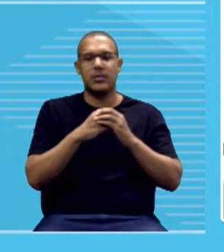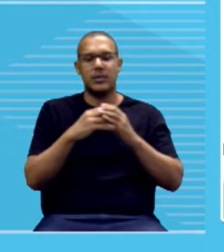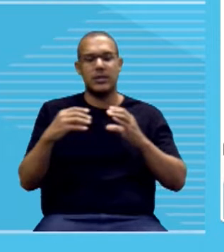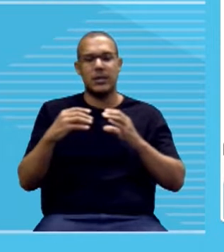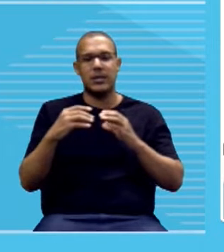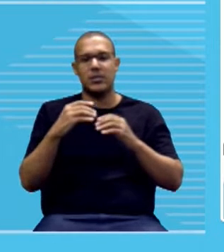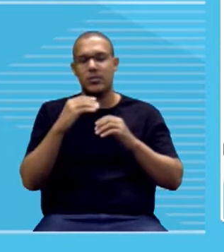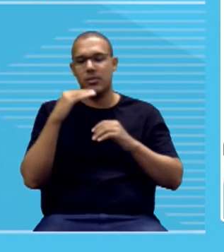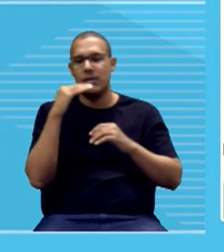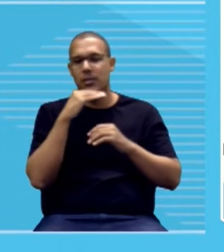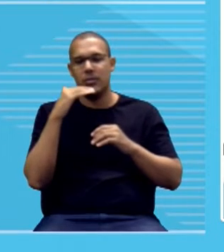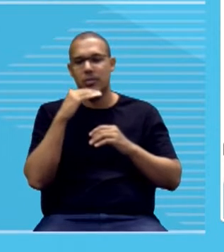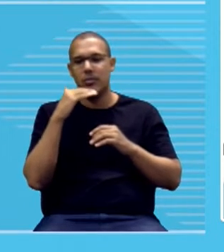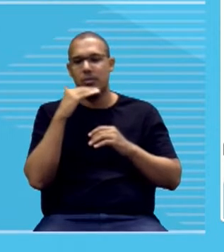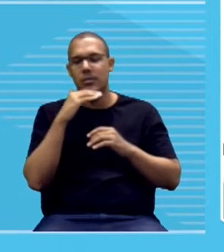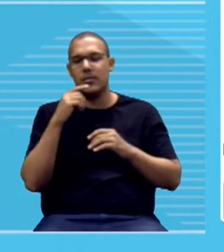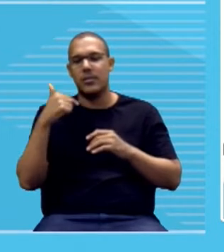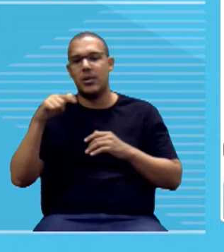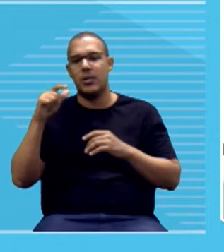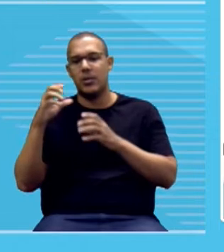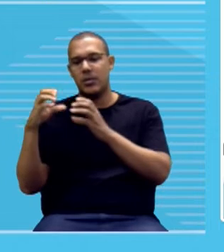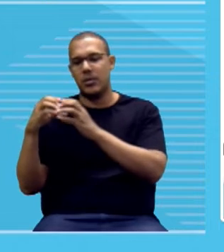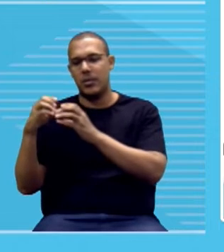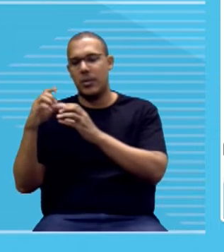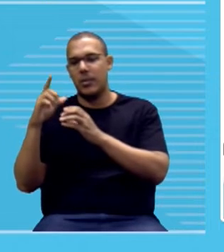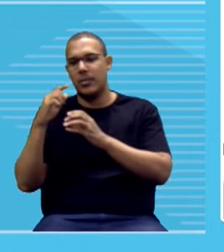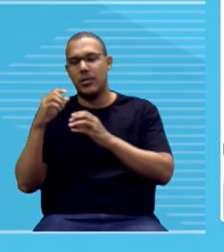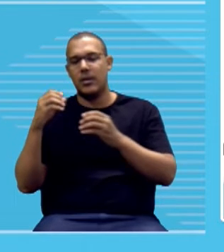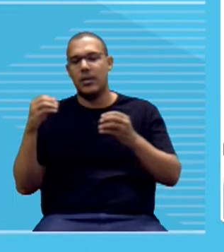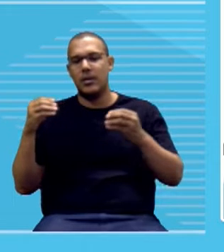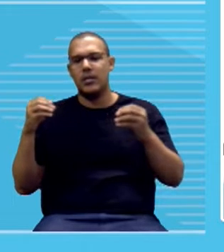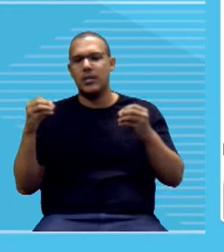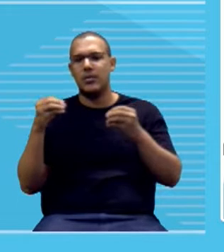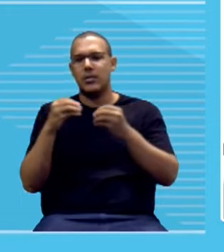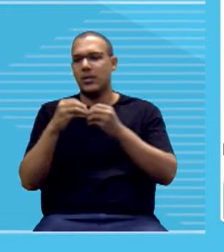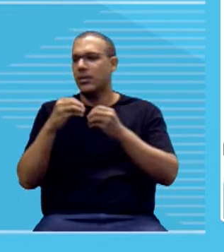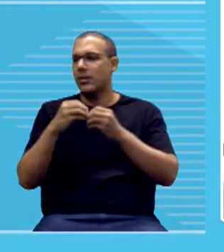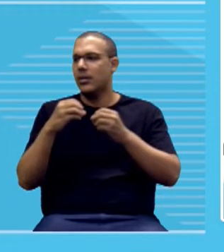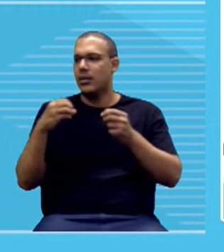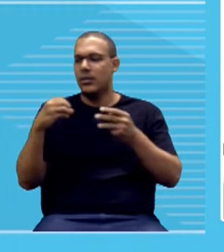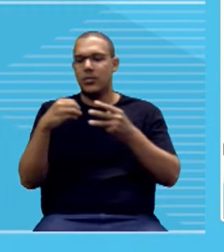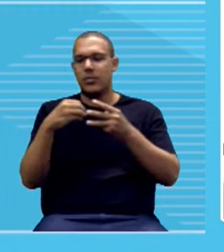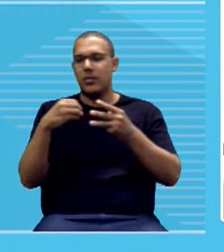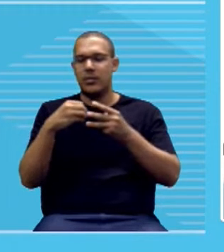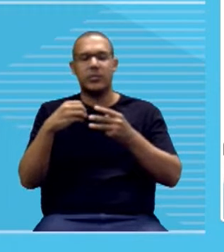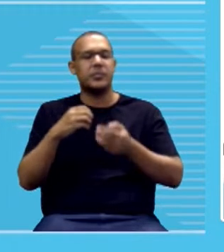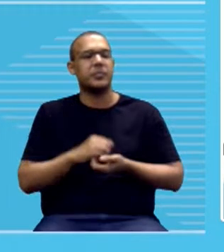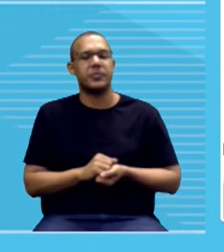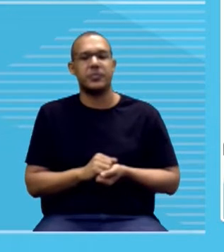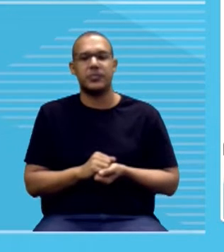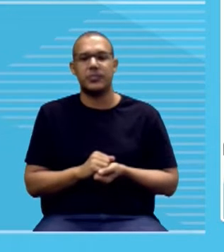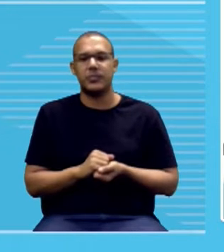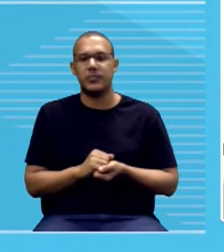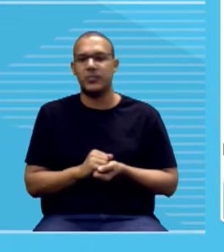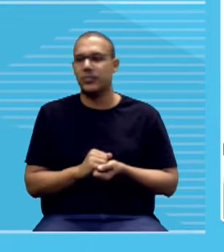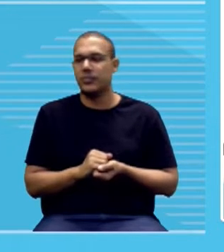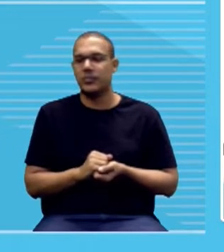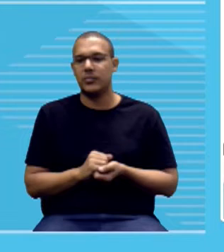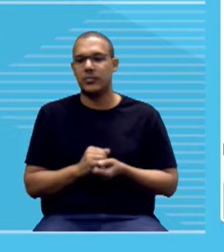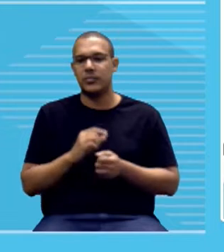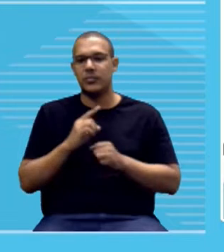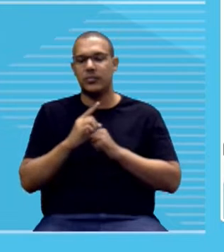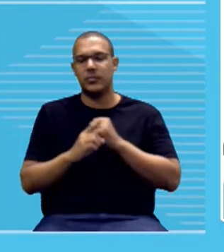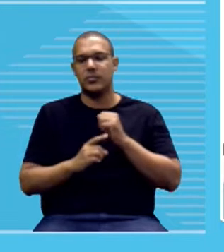água que está em contato direto com os átomos, né? Então, essa água também é radioativa. E essa